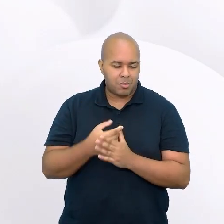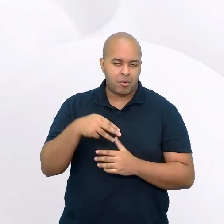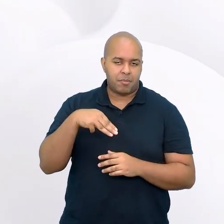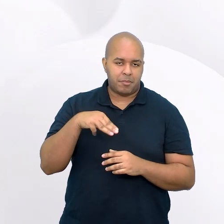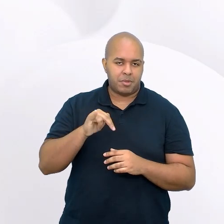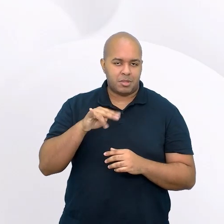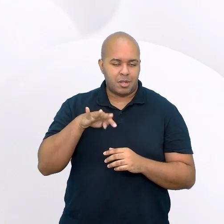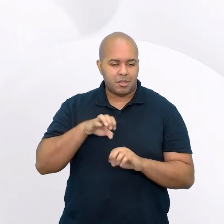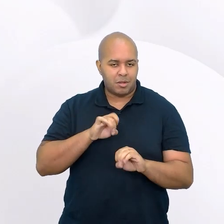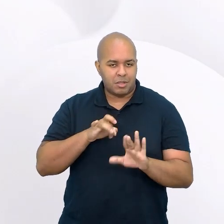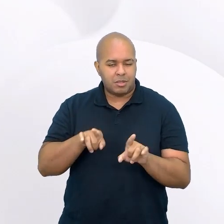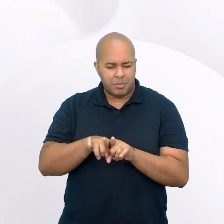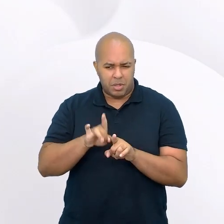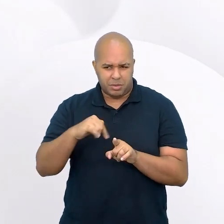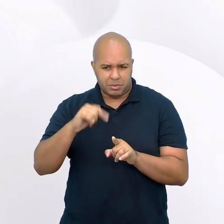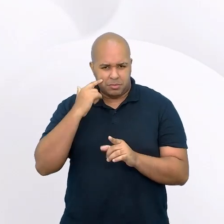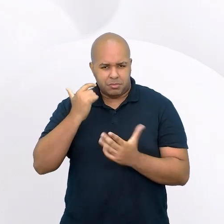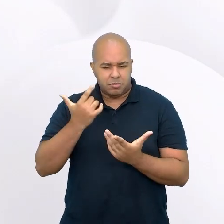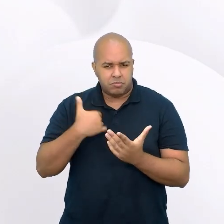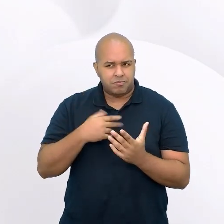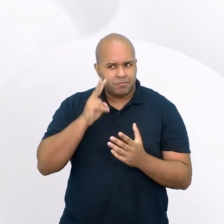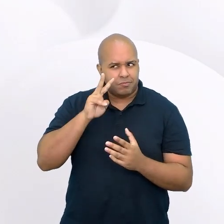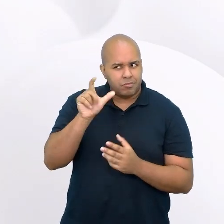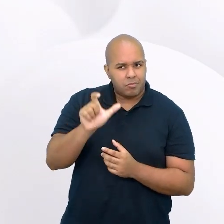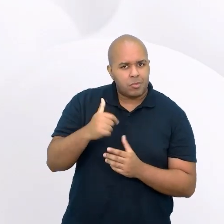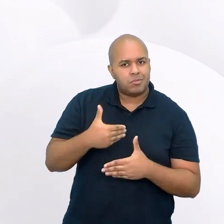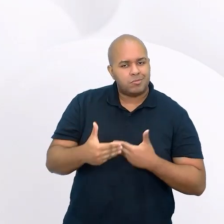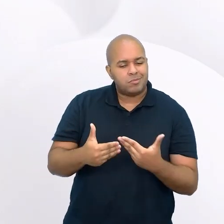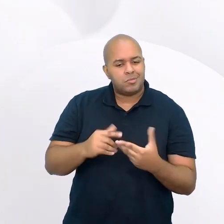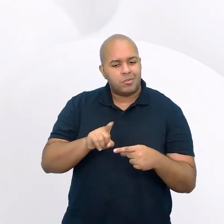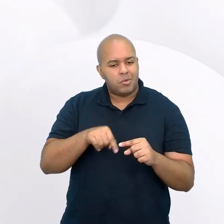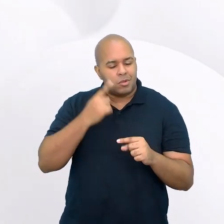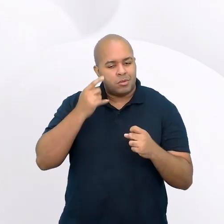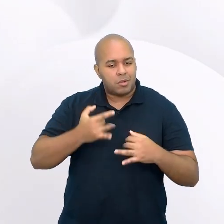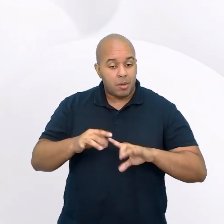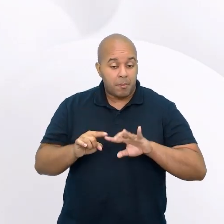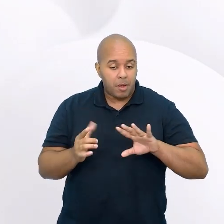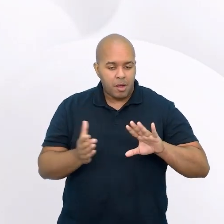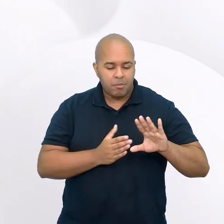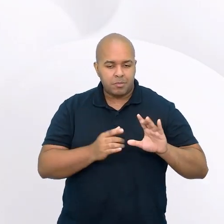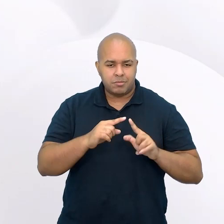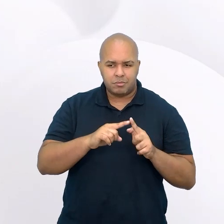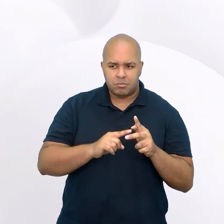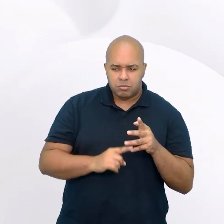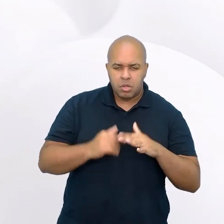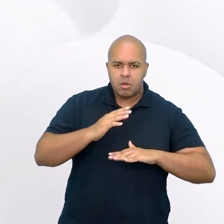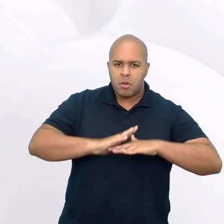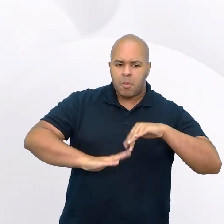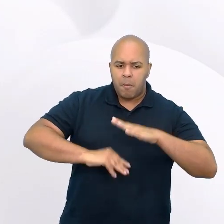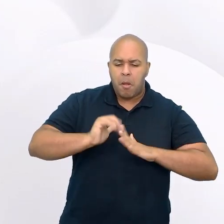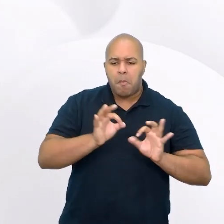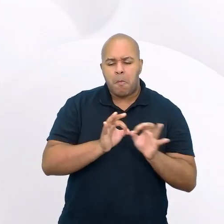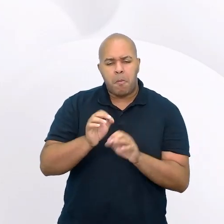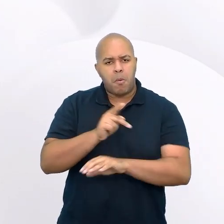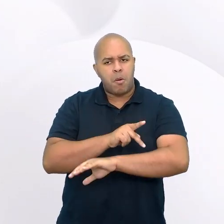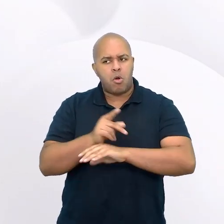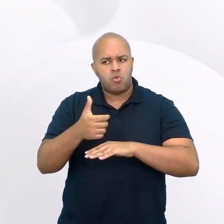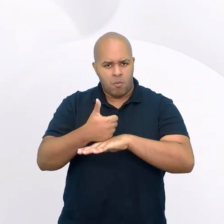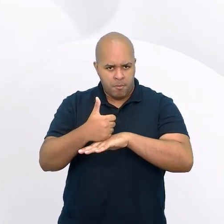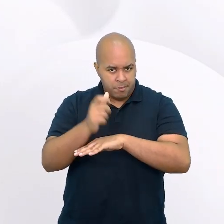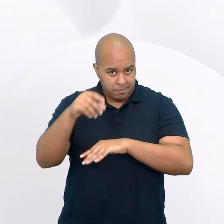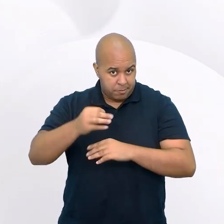Educação que também a gente vai observar um pouquinho mais para frente mas é uma competência que trata assim da prática do